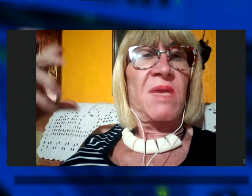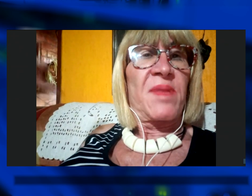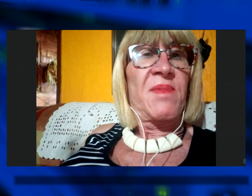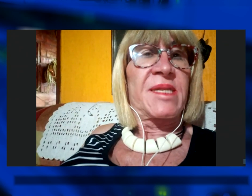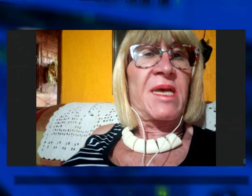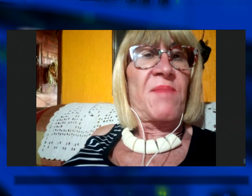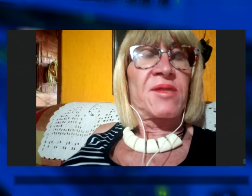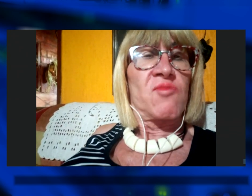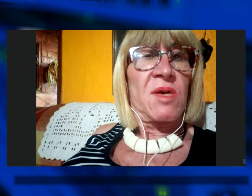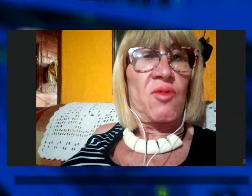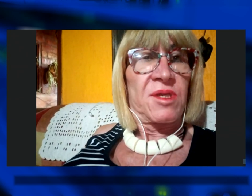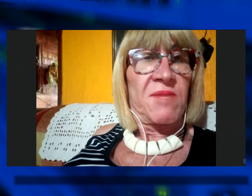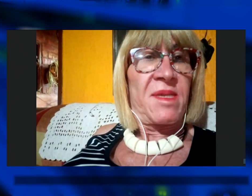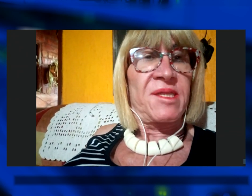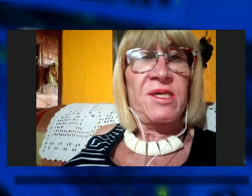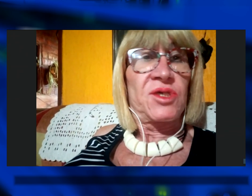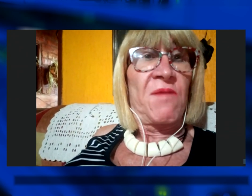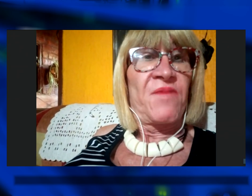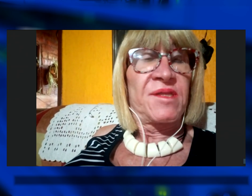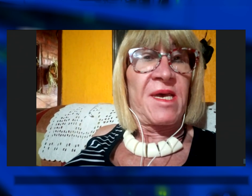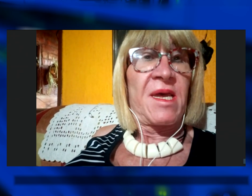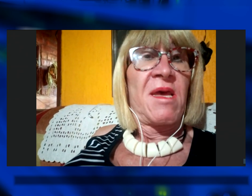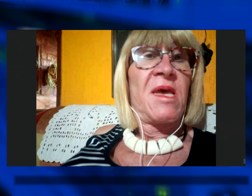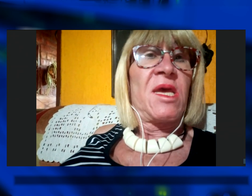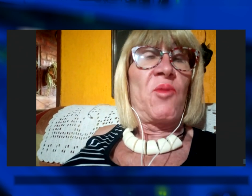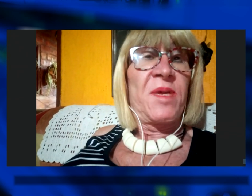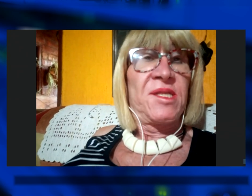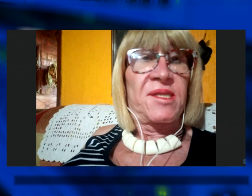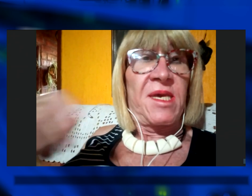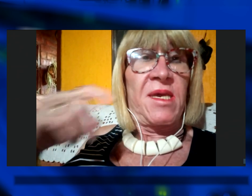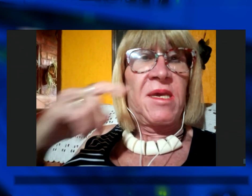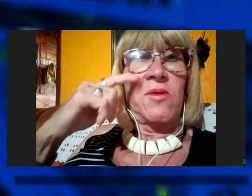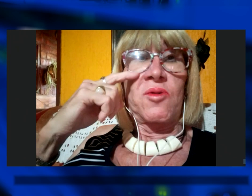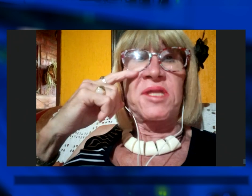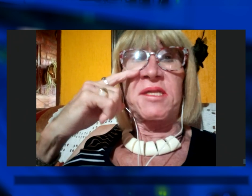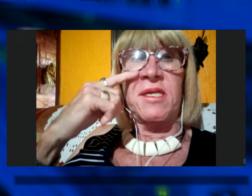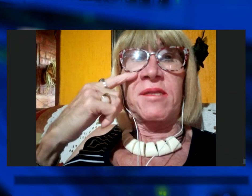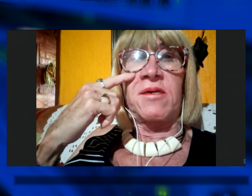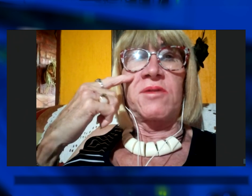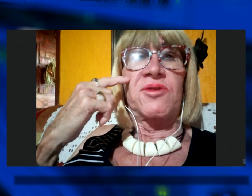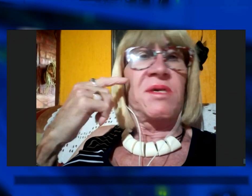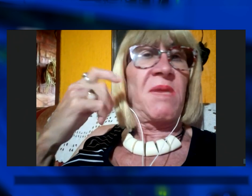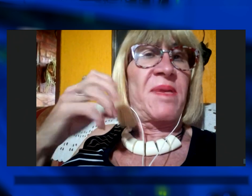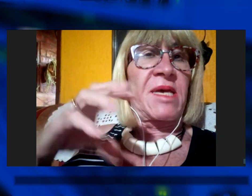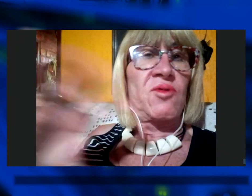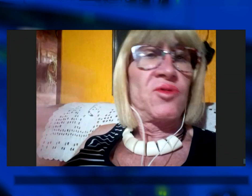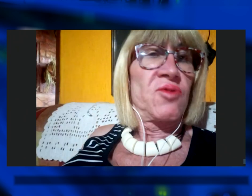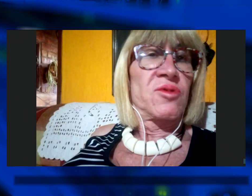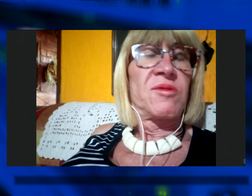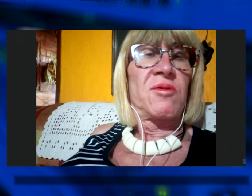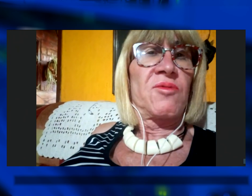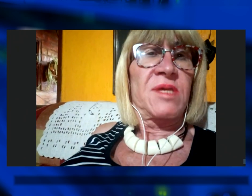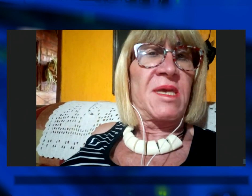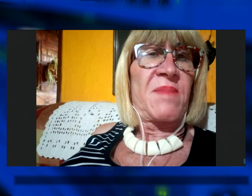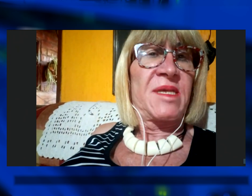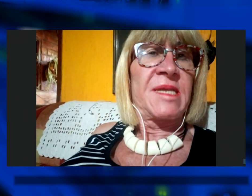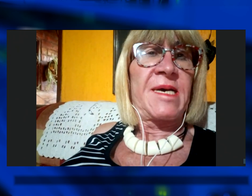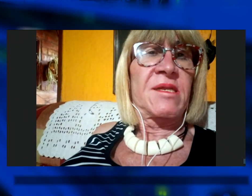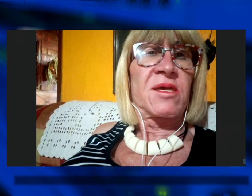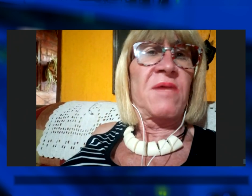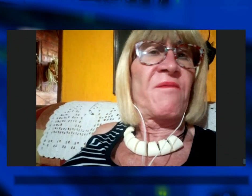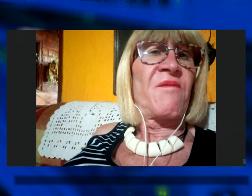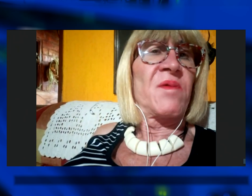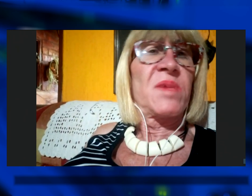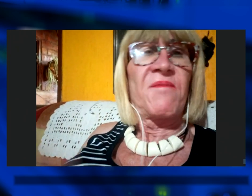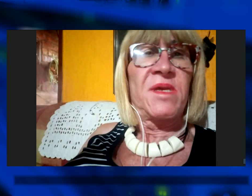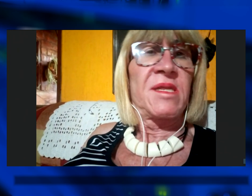tu quer implementar mais alguma coisa. Mas se a gente não fizer, eu pensei, com 60 anos, ia parar com tudo. Eu não queria mais nada,